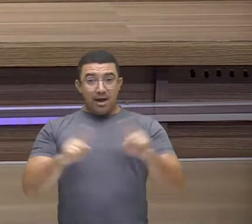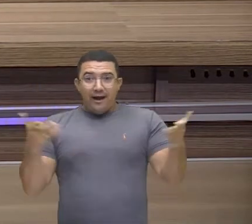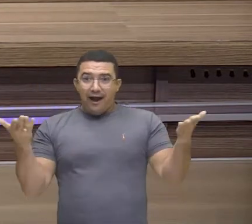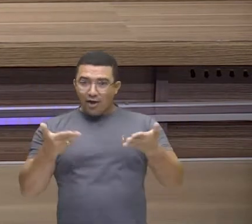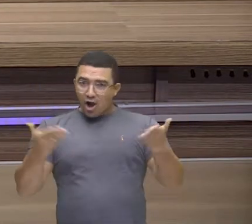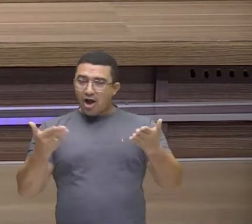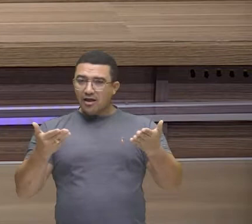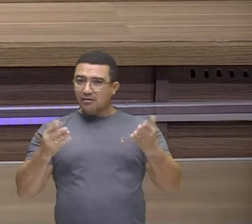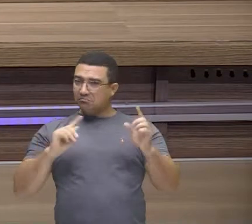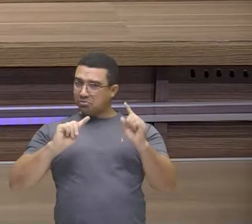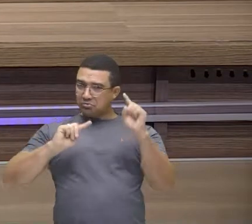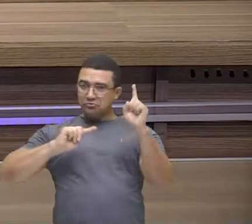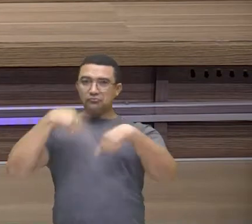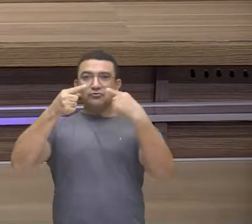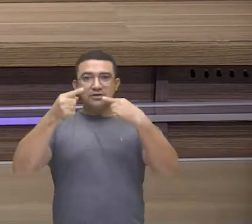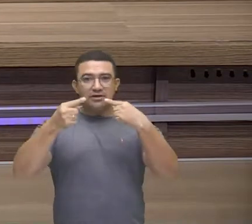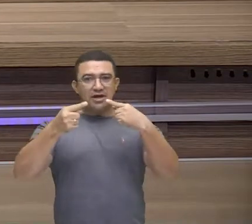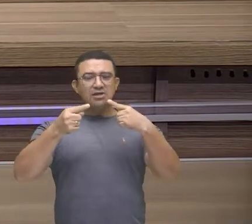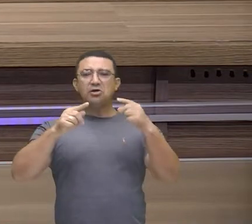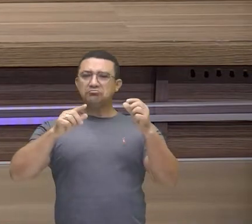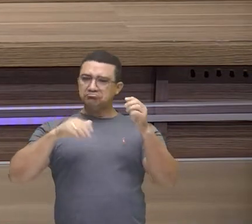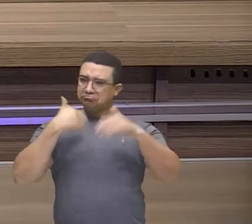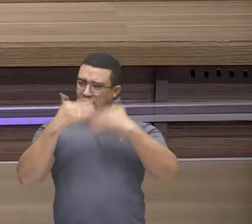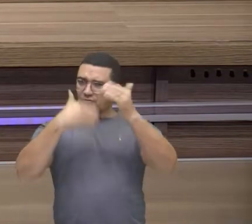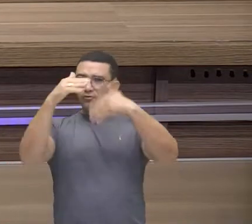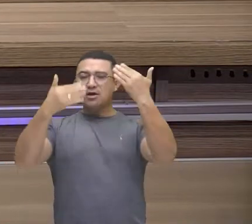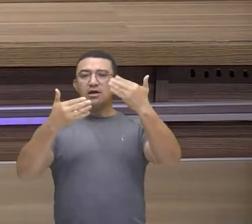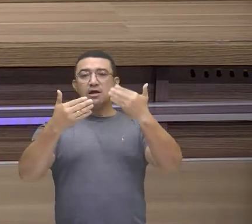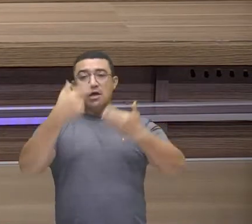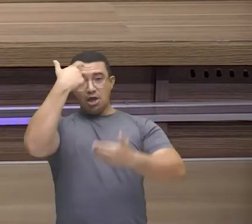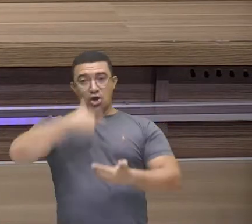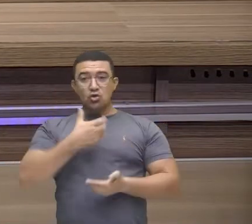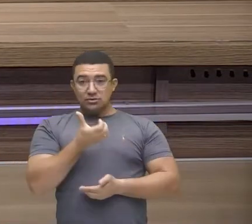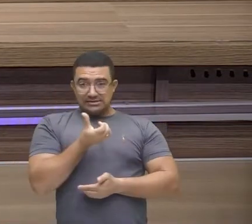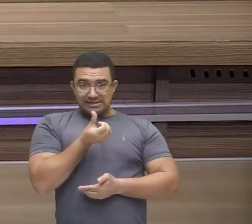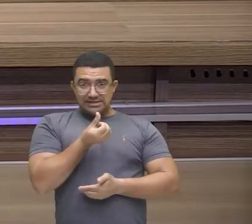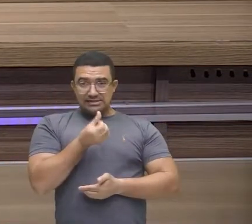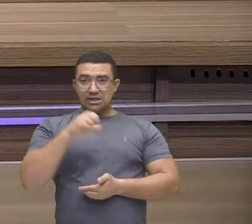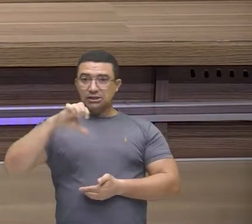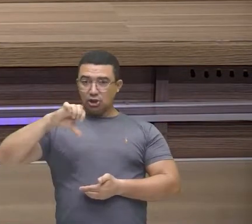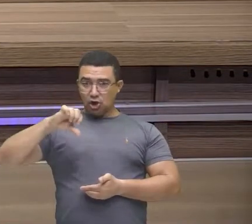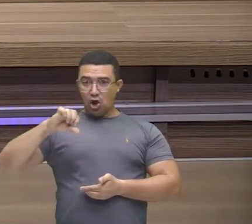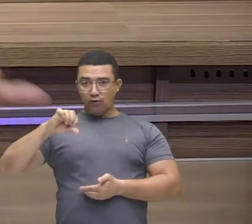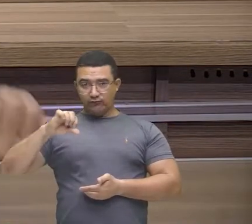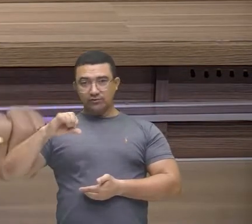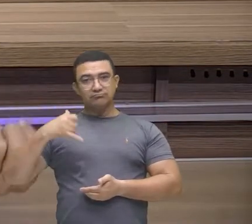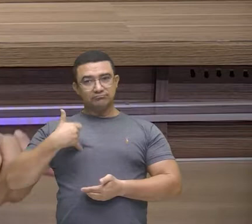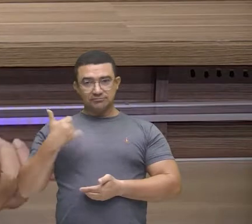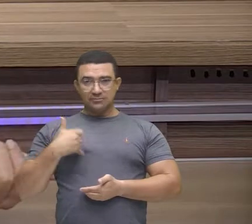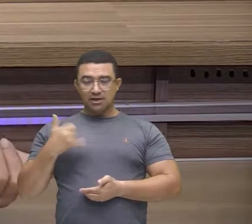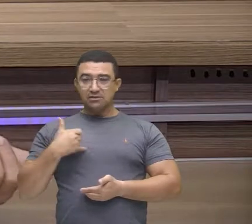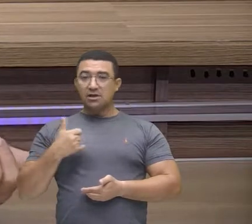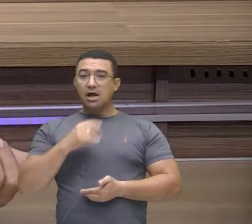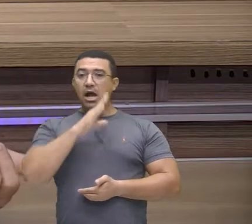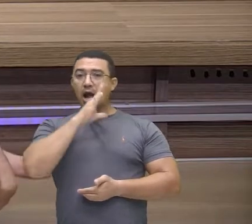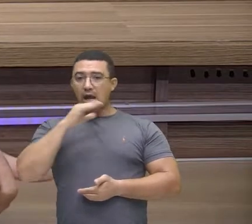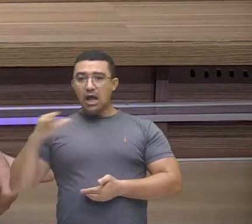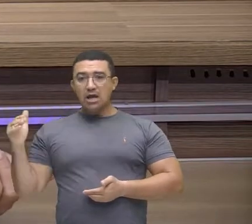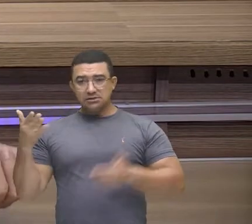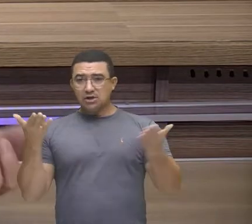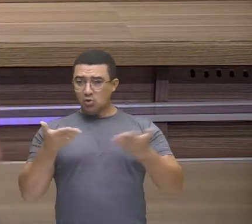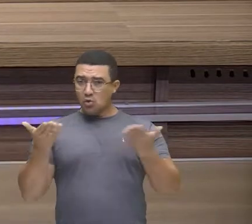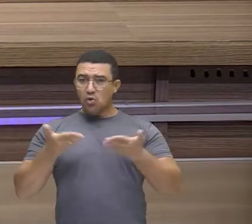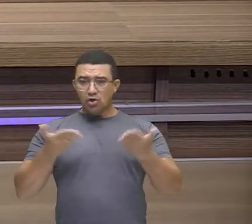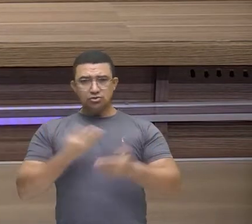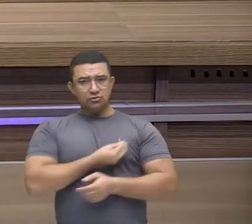hoje a gente chega com 69 anos, né? Vivendo um mundo que as crianças de hoje estão vivendo.